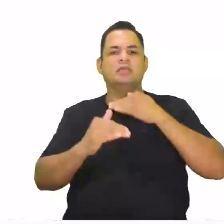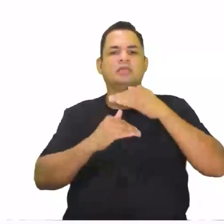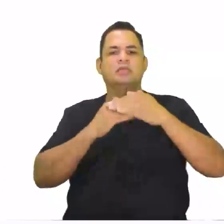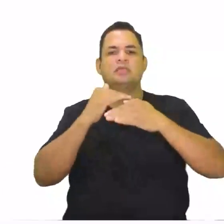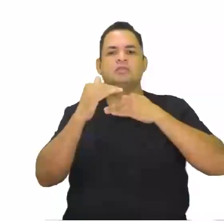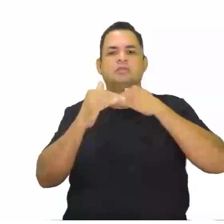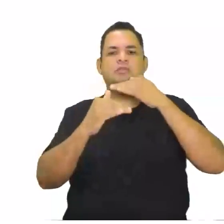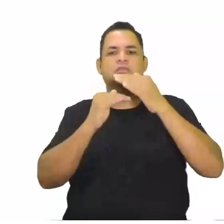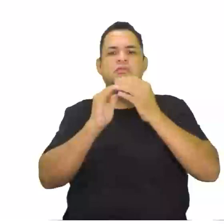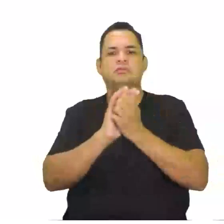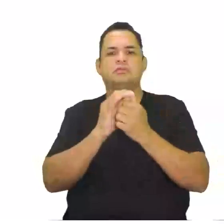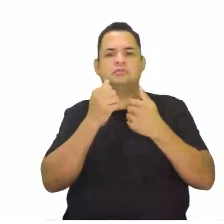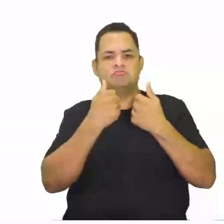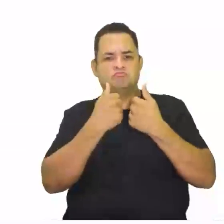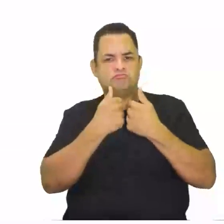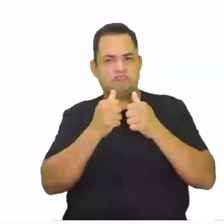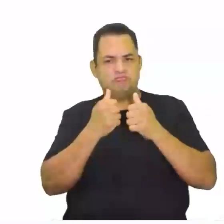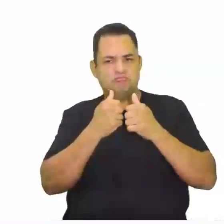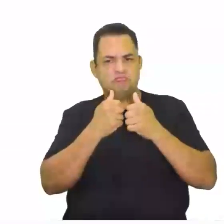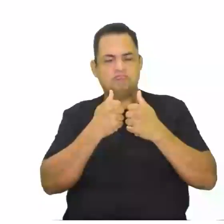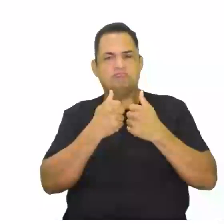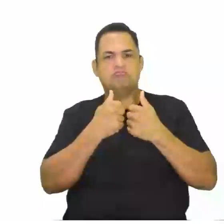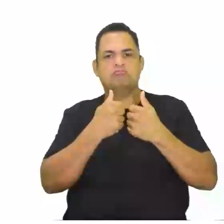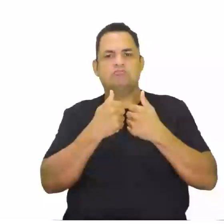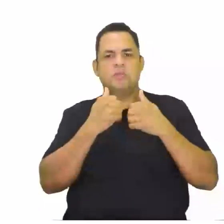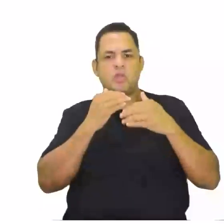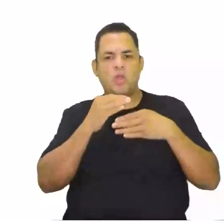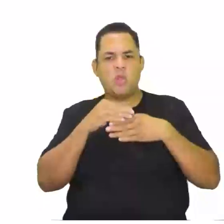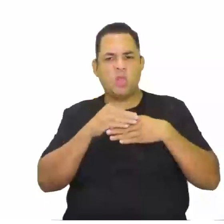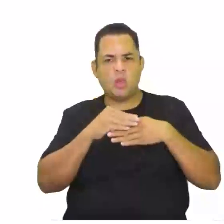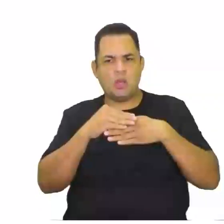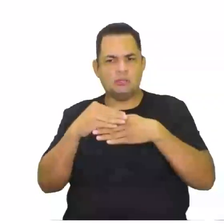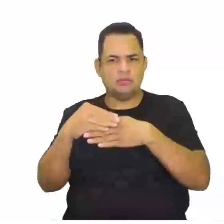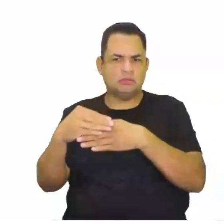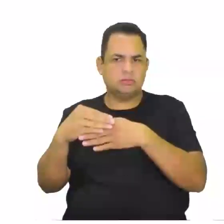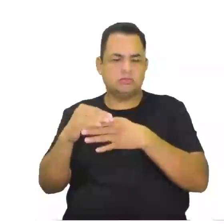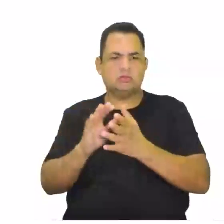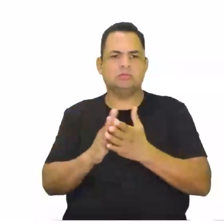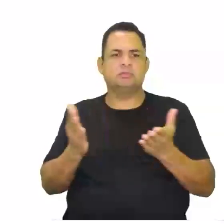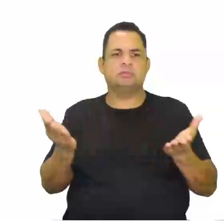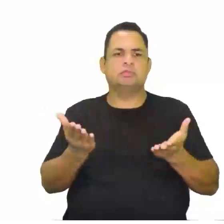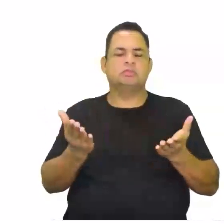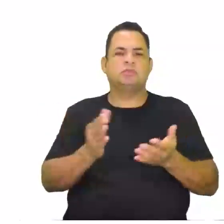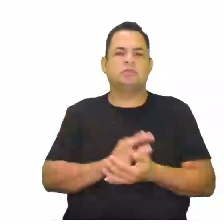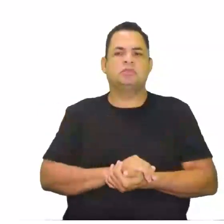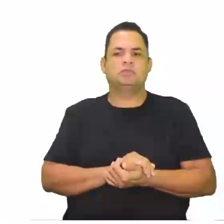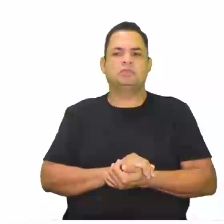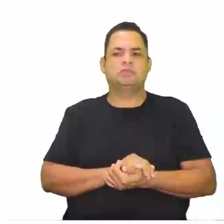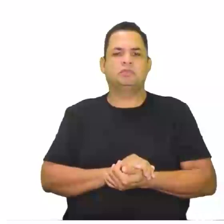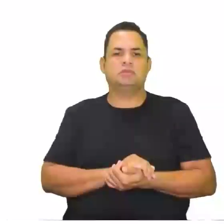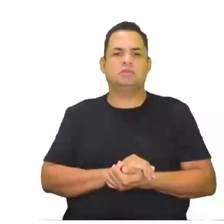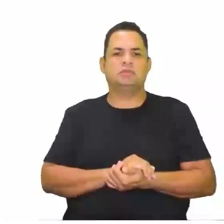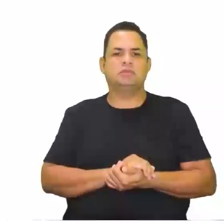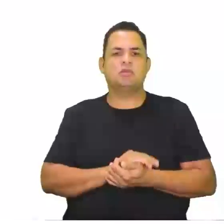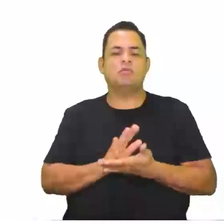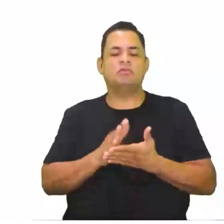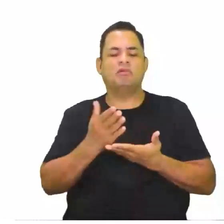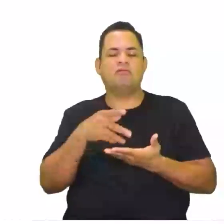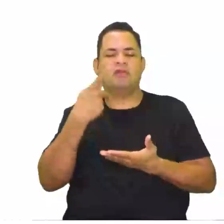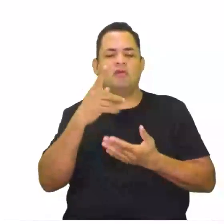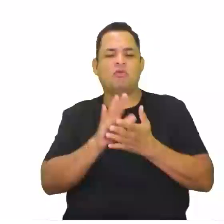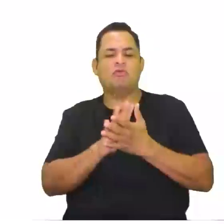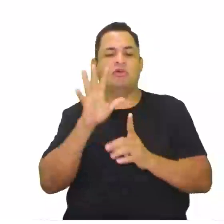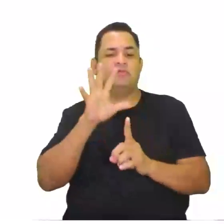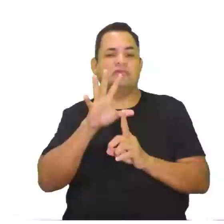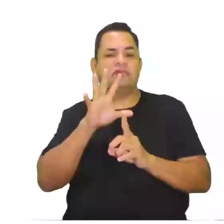fala do aumento do consumo de energia. Ele não relata como isso vai interferir